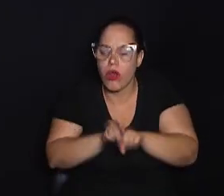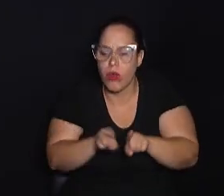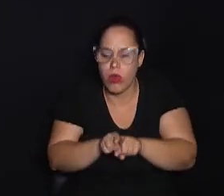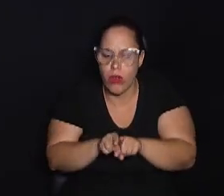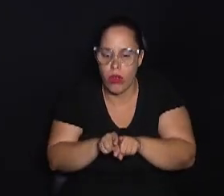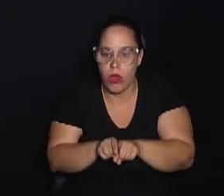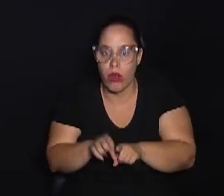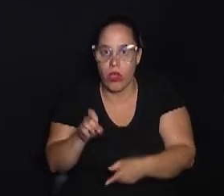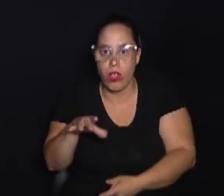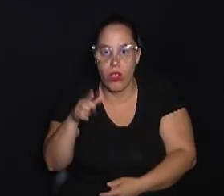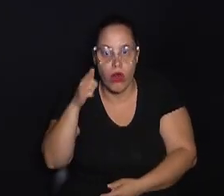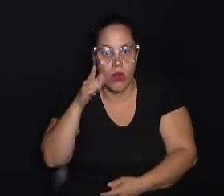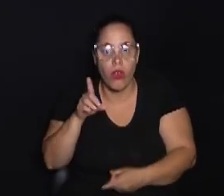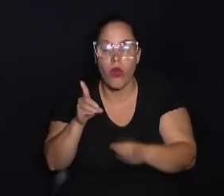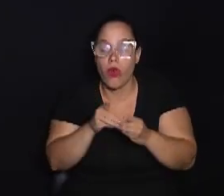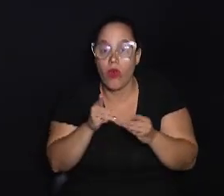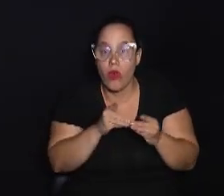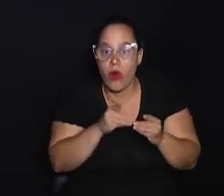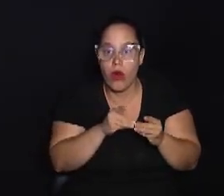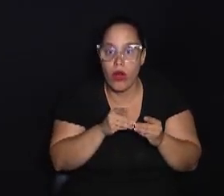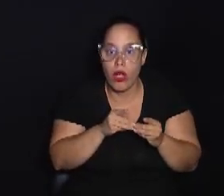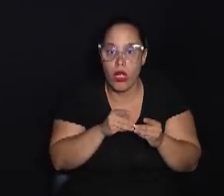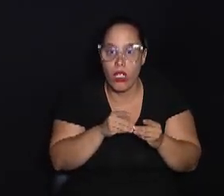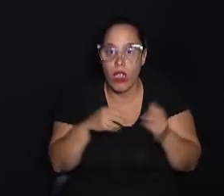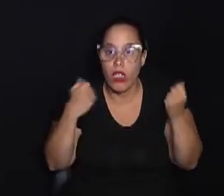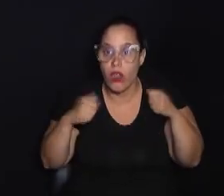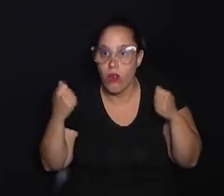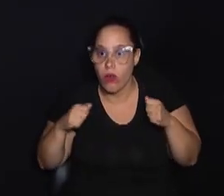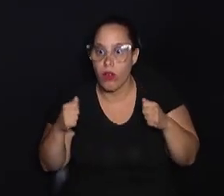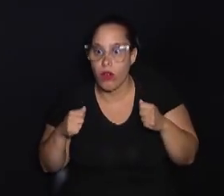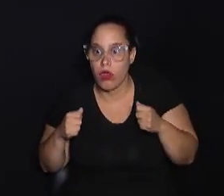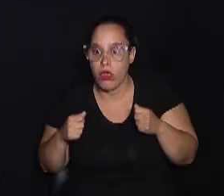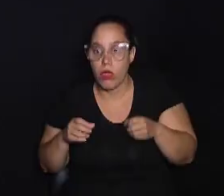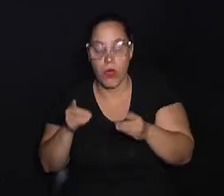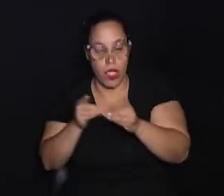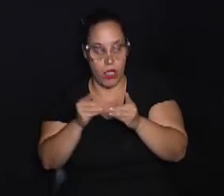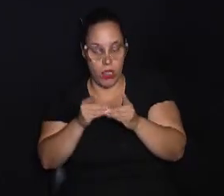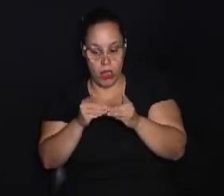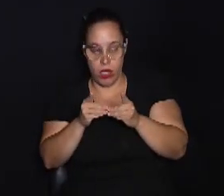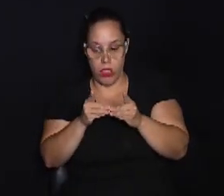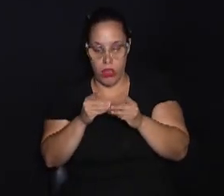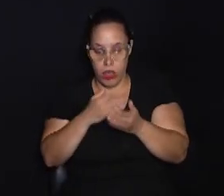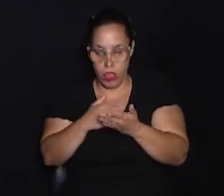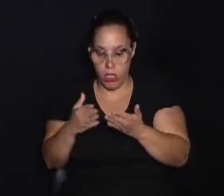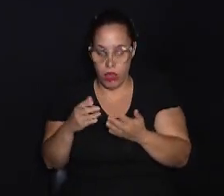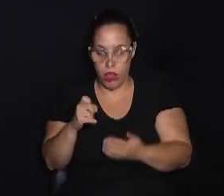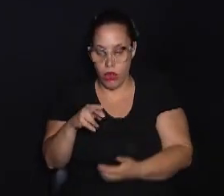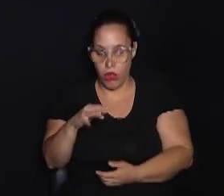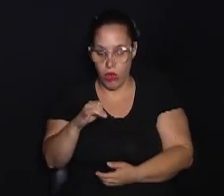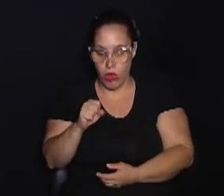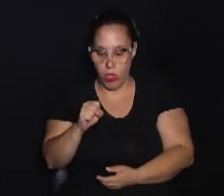só consegue atender a população na necessidade que ela precisa ser atendida a partir de horas extras.